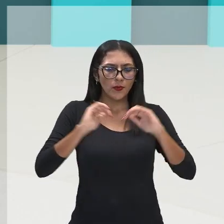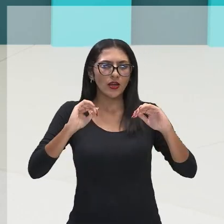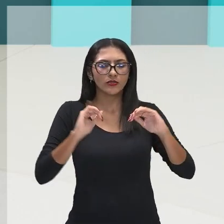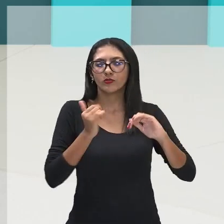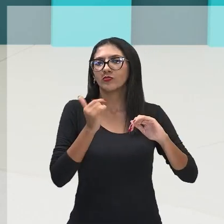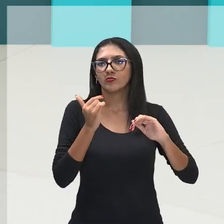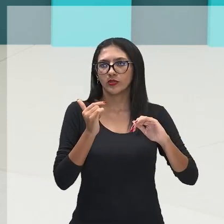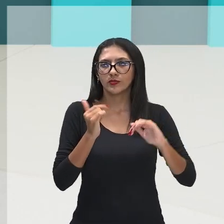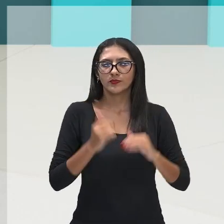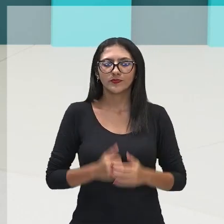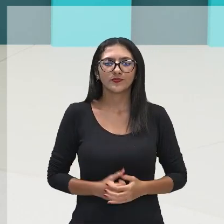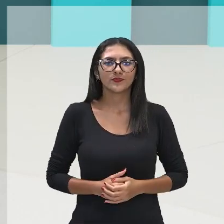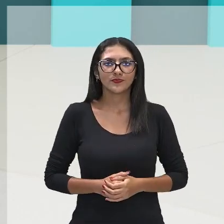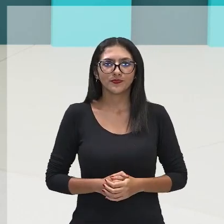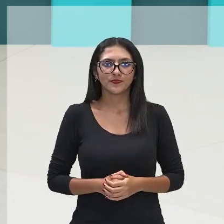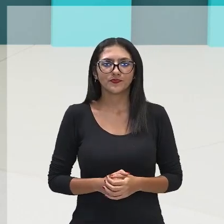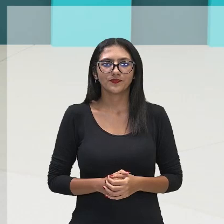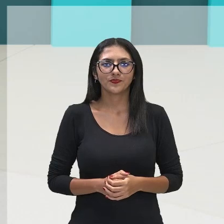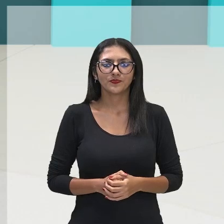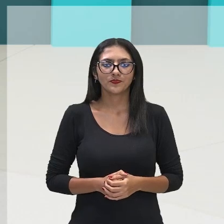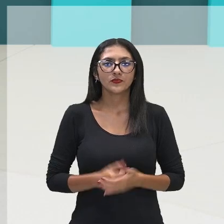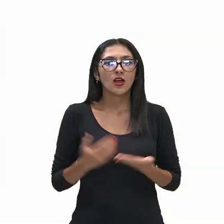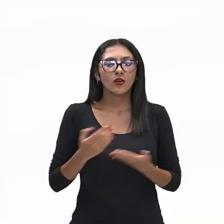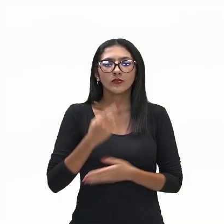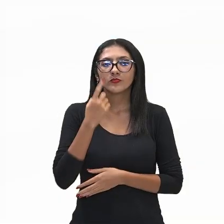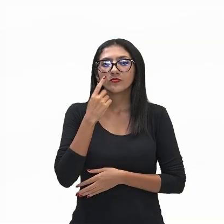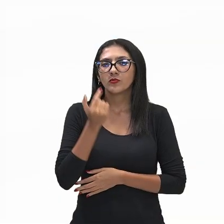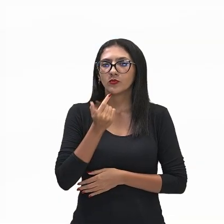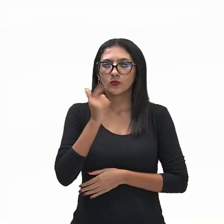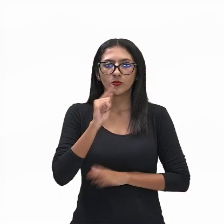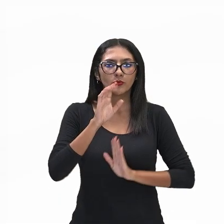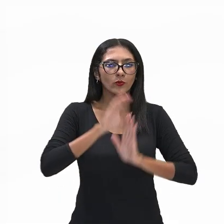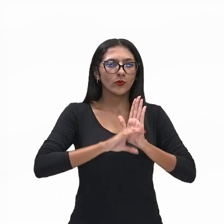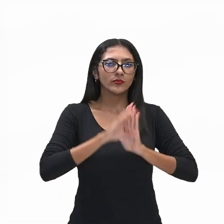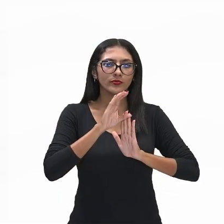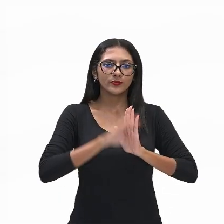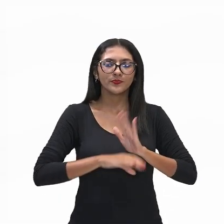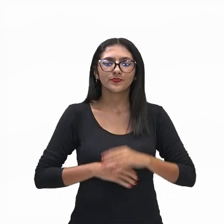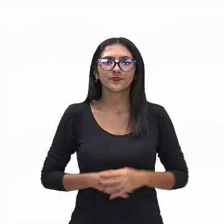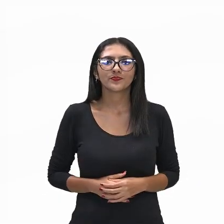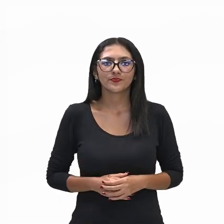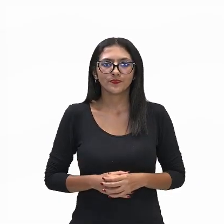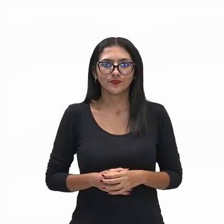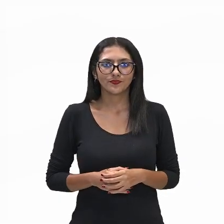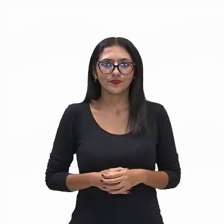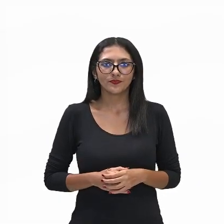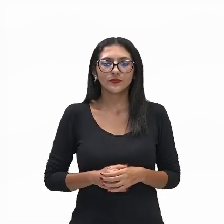pontuação, ok? Vejamos agora o próximo conceito, acompanhe aí comigo. Agora eu vou ter